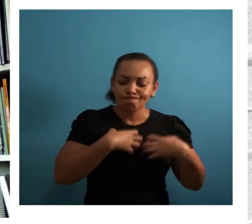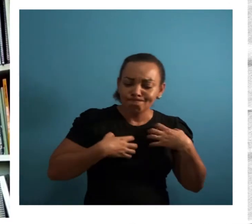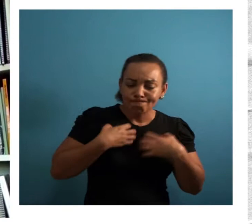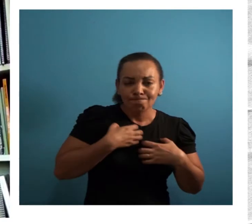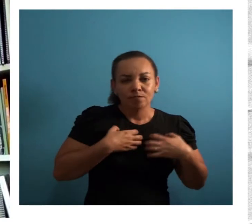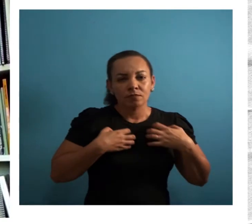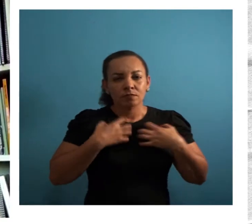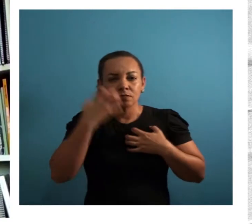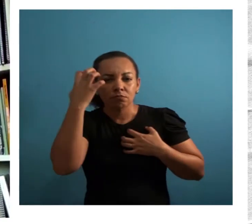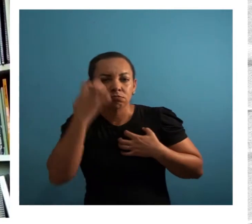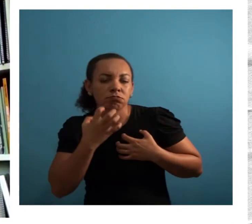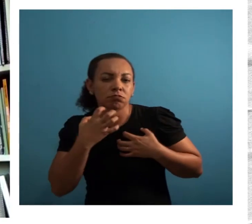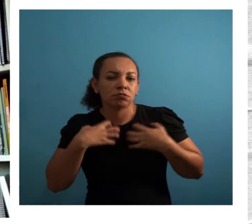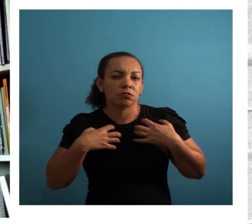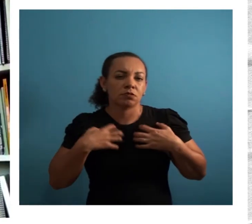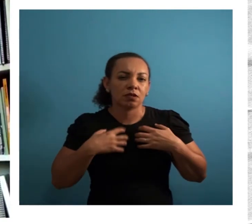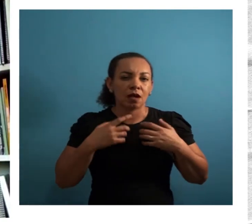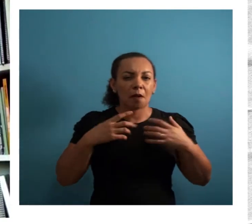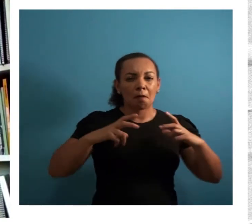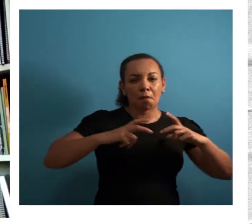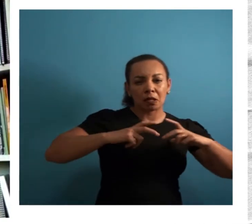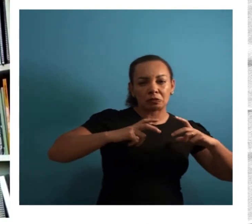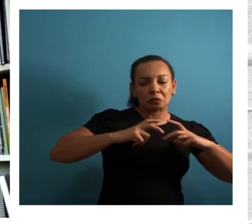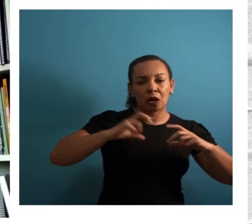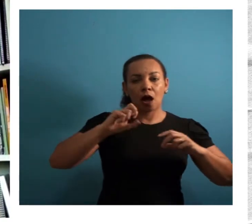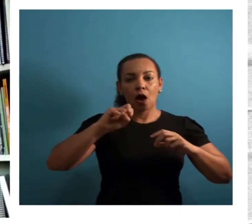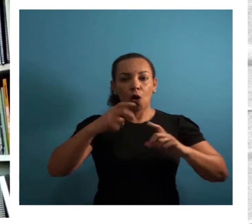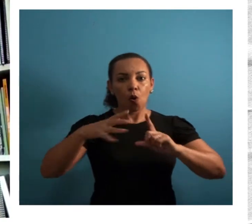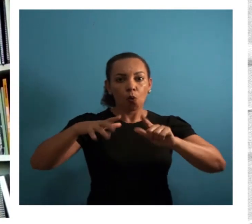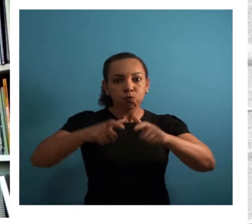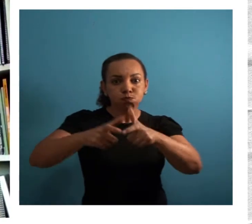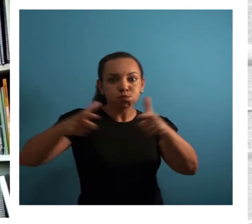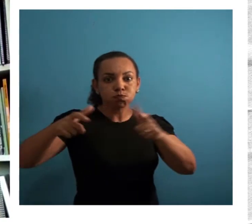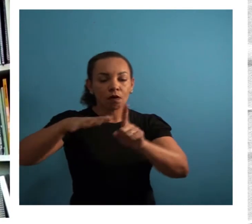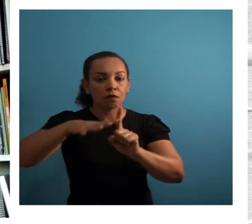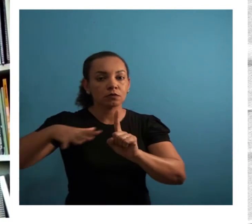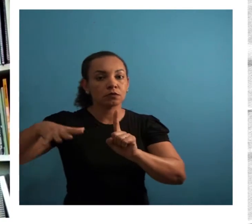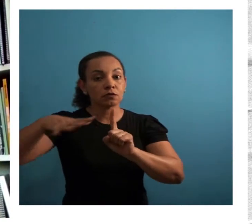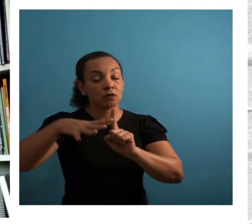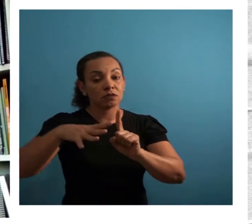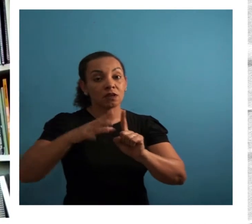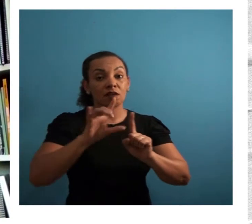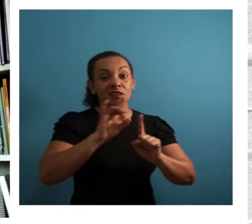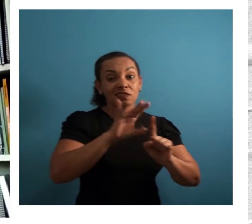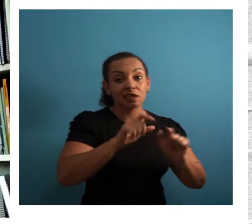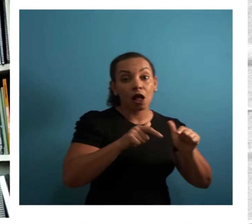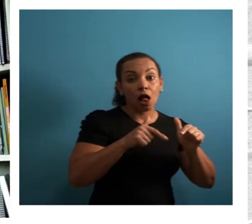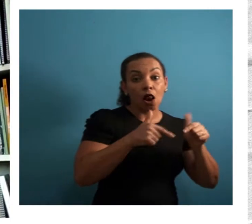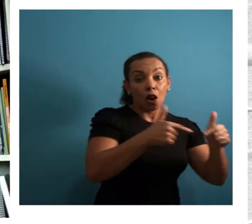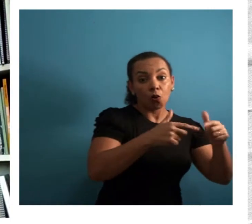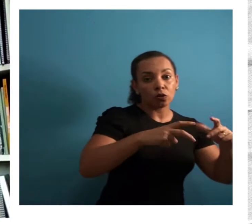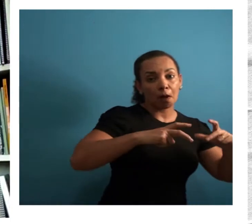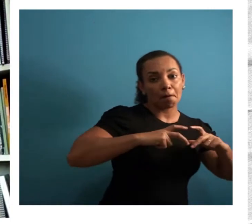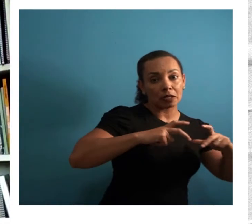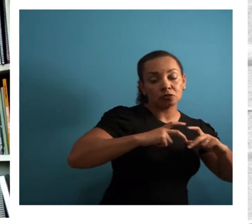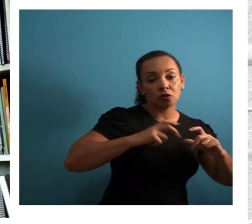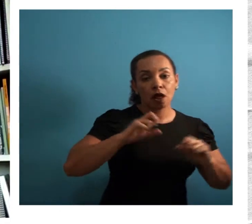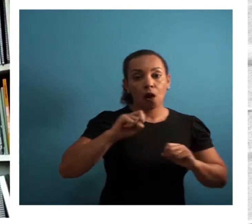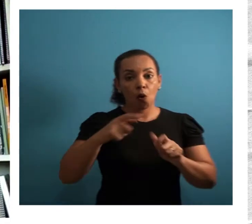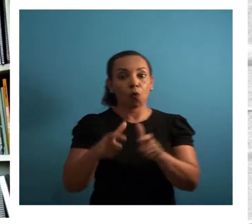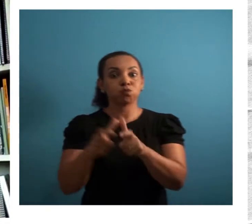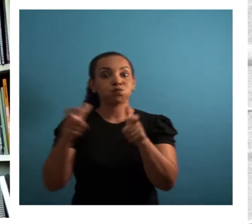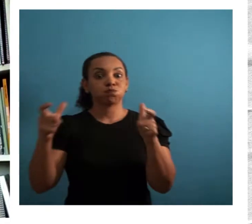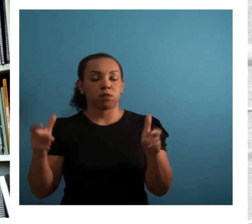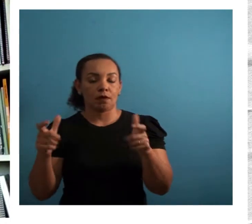parcial particular naquelas lutas que foram desencadeadas isoladamente se há uma